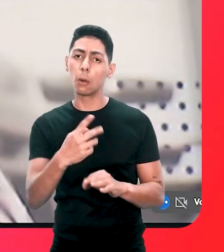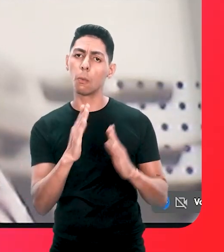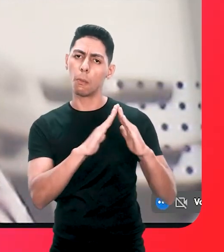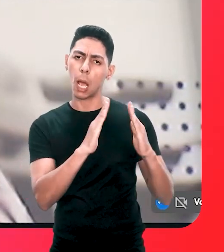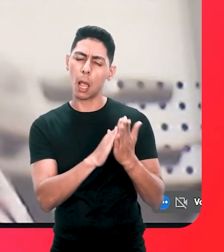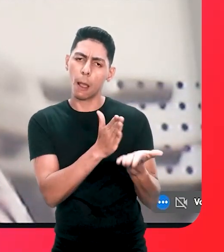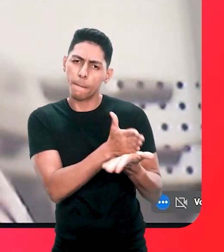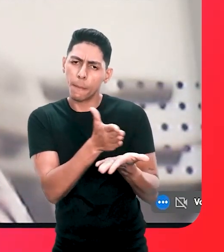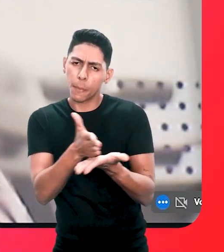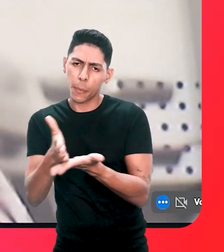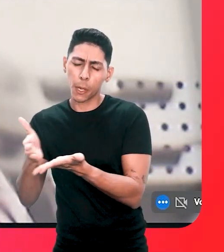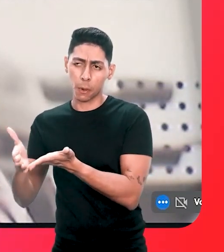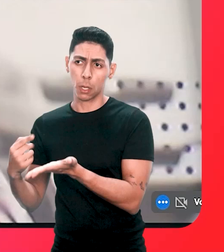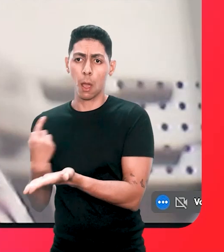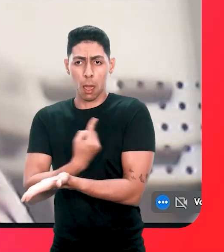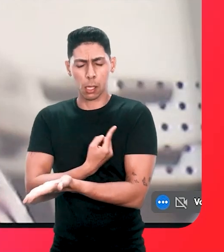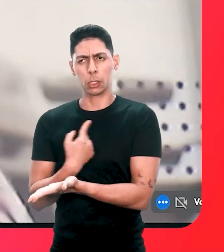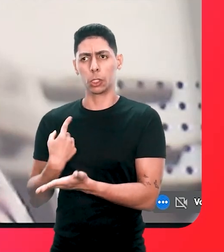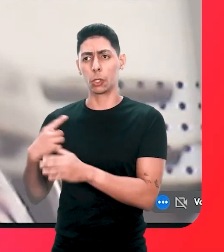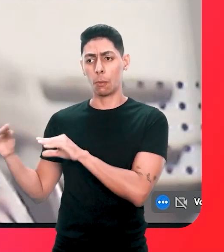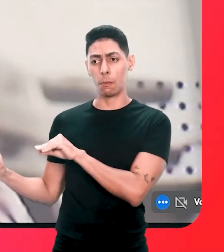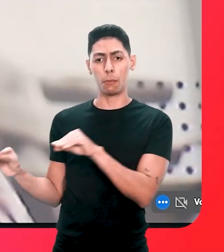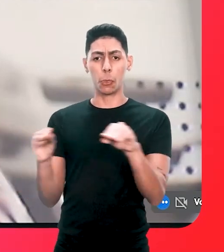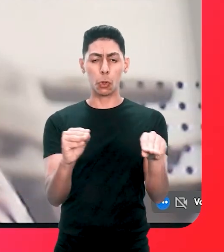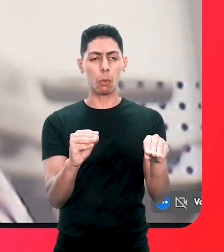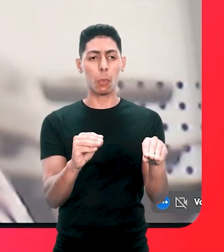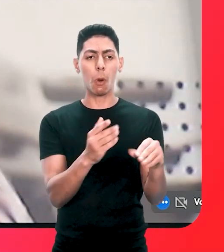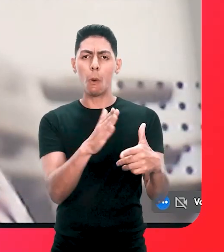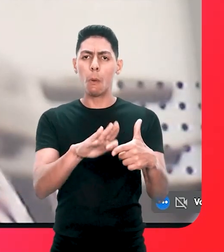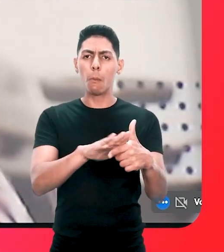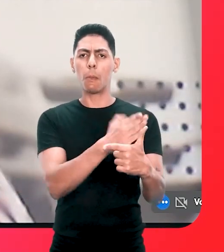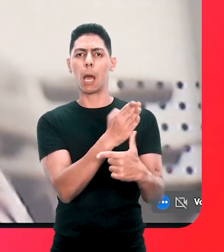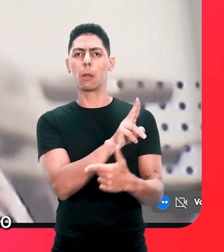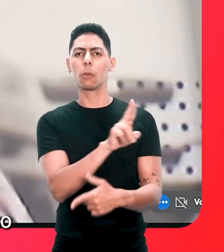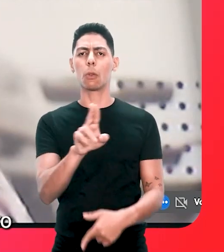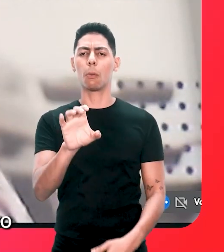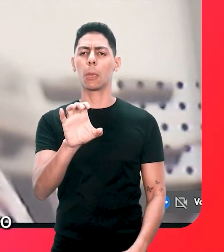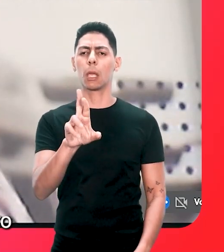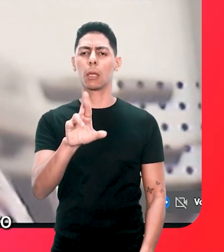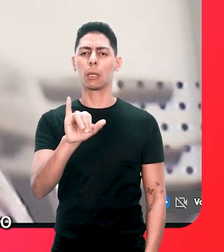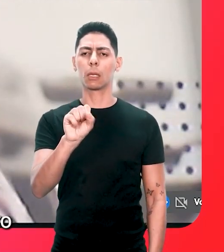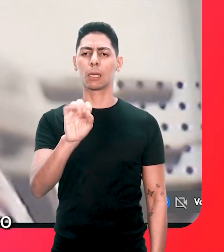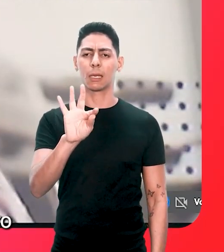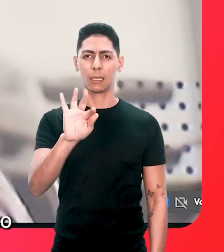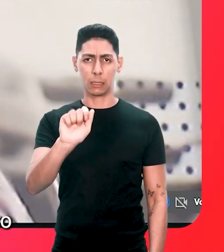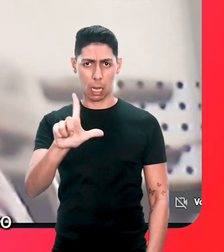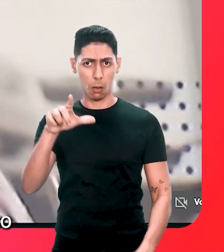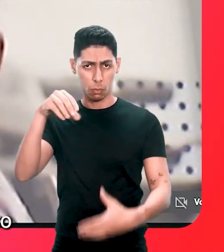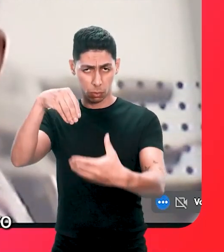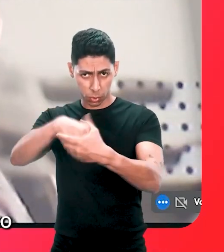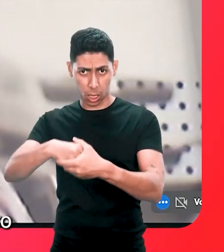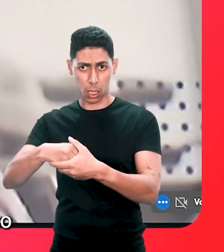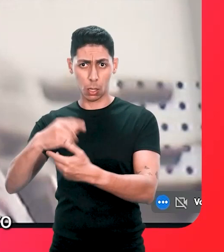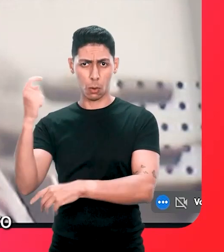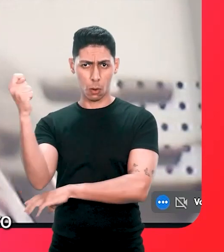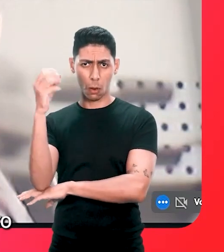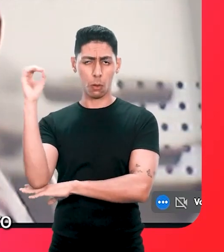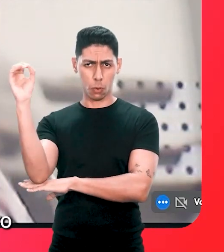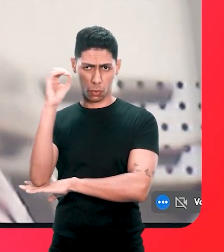financiada, e aí nós mudamos para um bairro que se chama Cristal, lá em Porto Alegre.